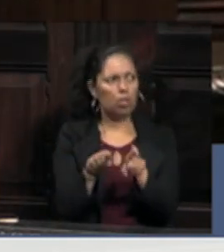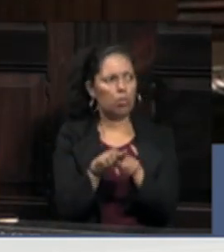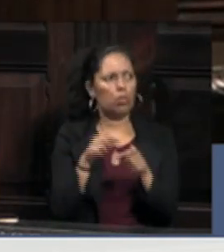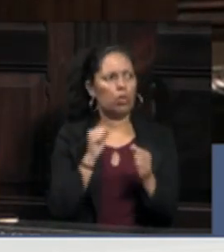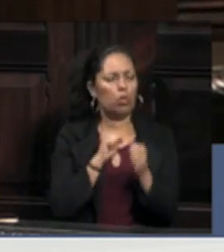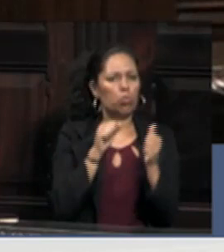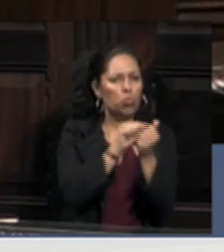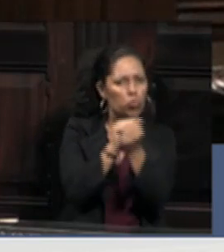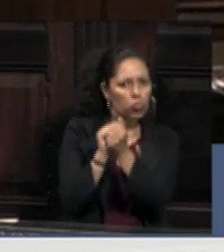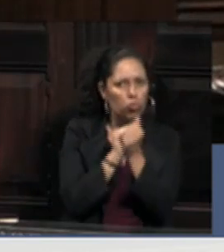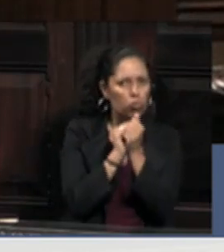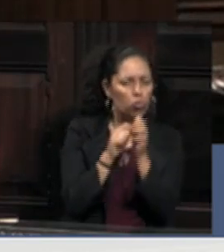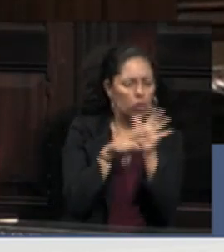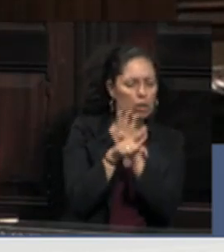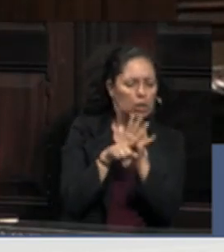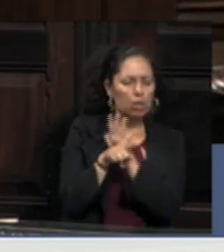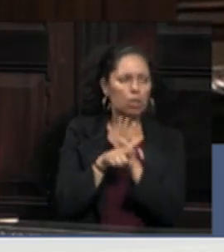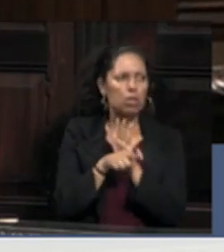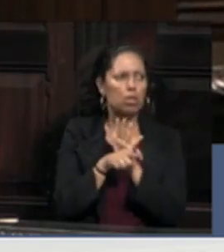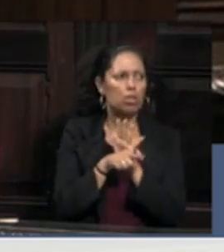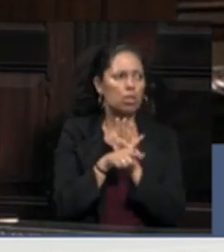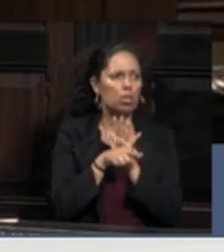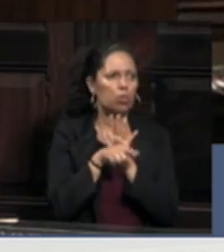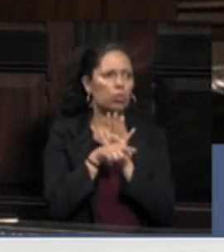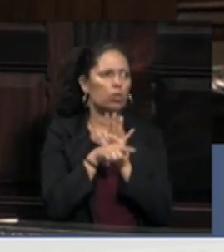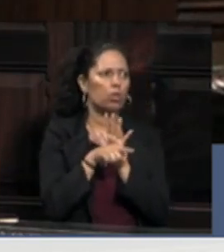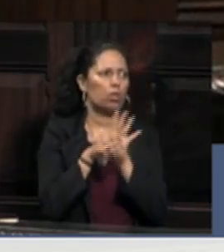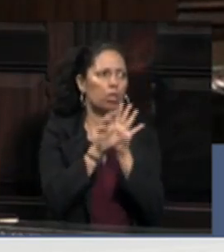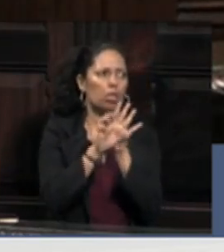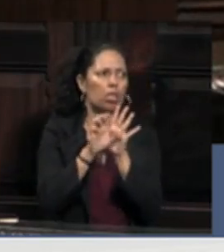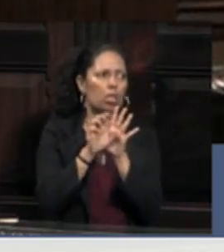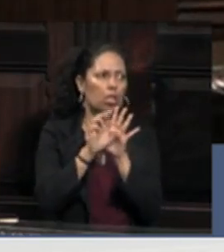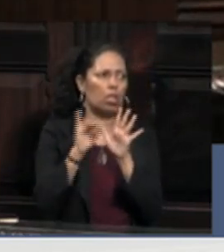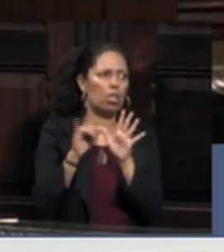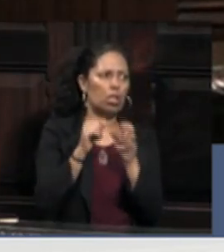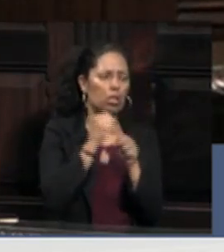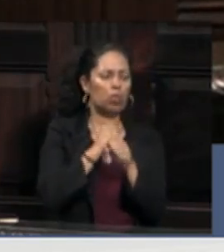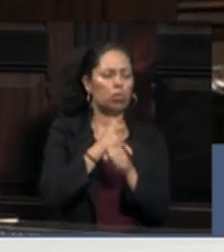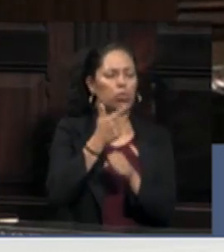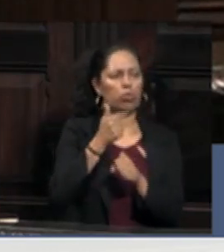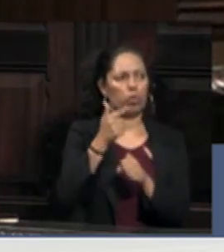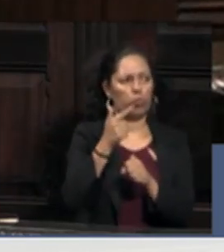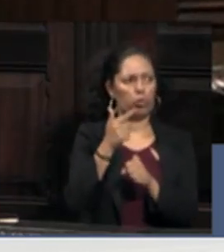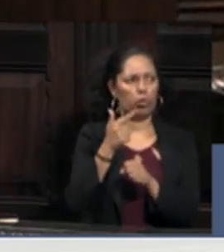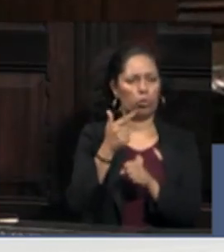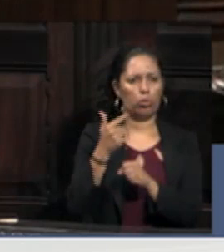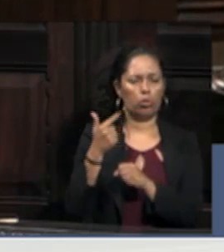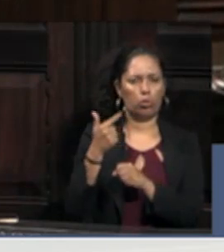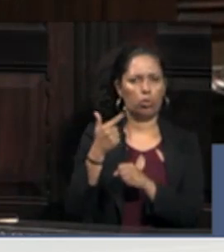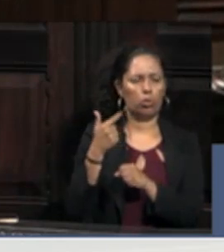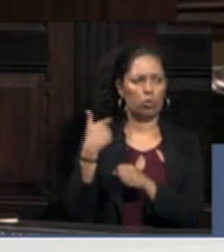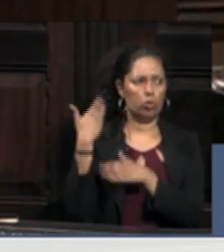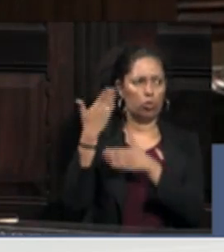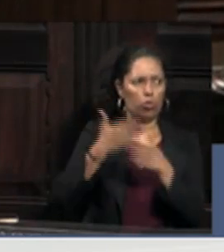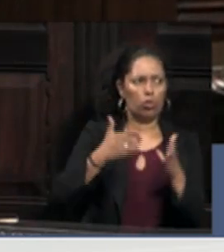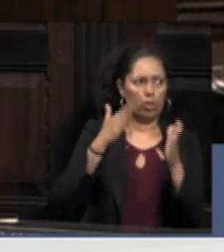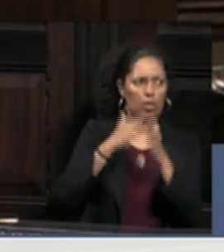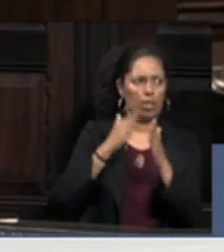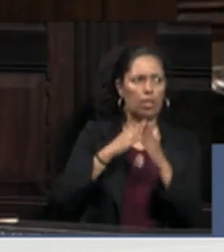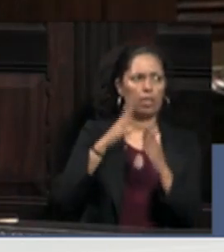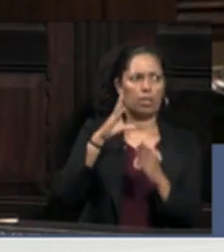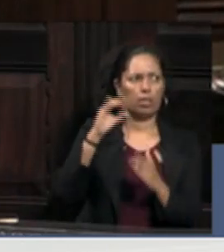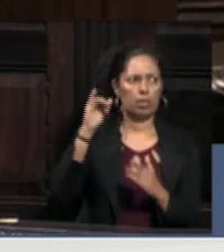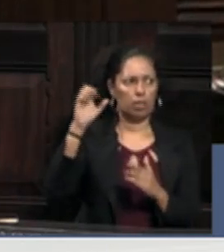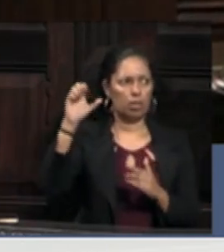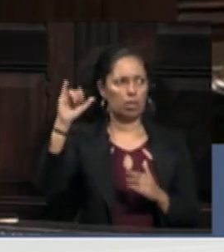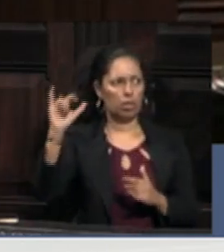que uma minuta corrigindo essa limitação da lei de 2012 teria chegado à Casa Civil. O presidente André